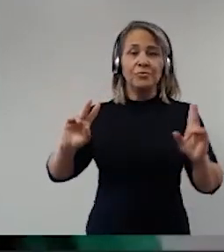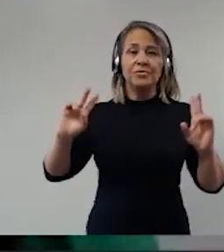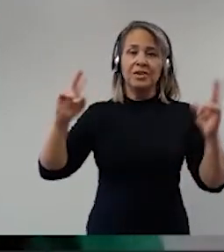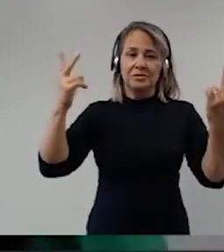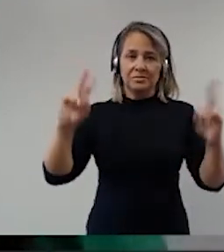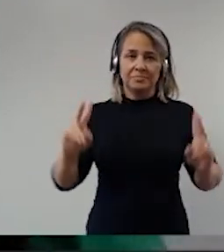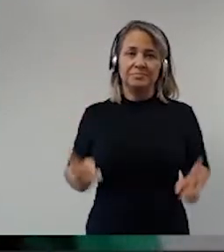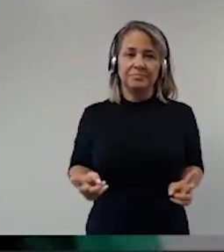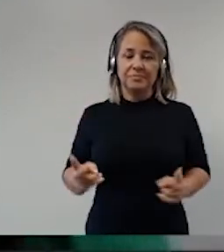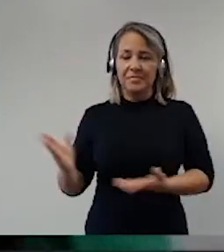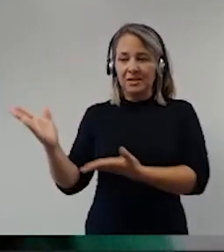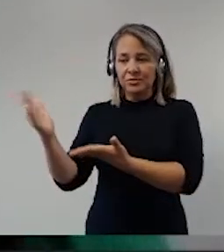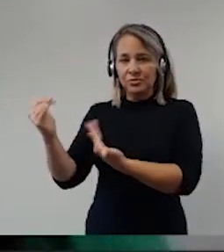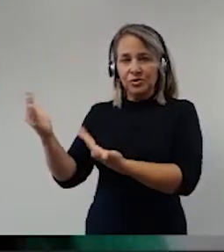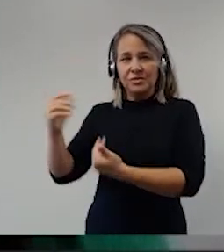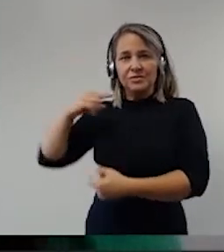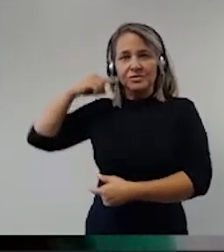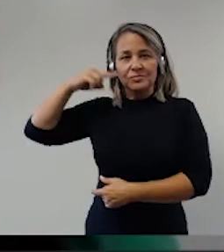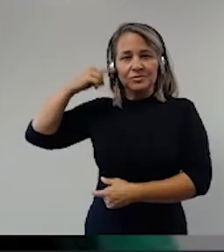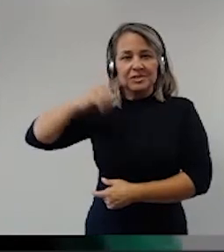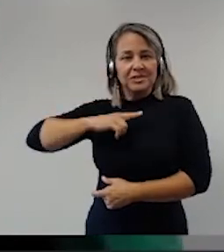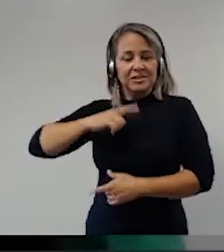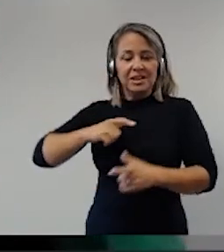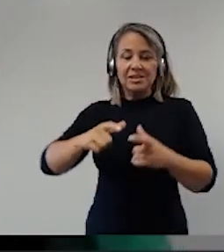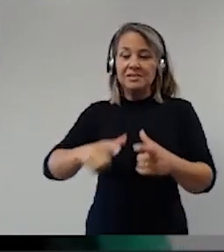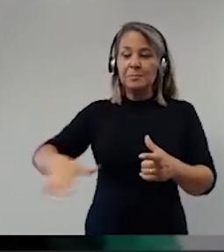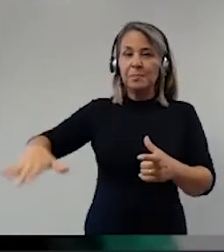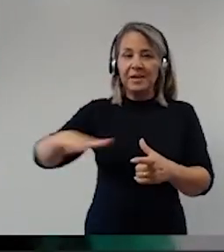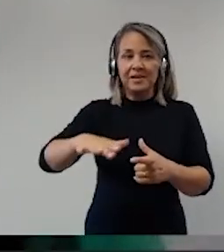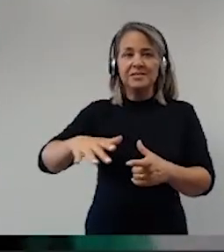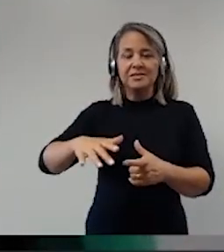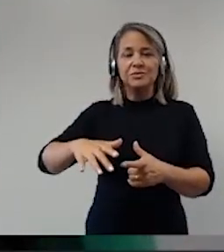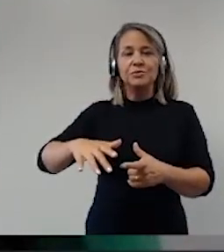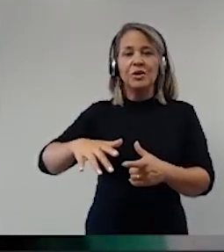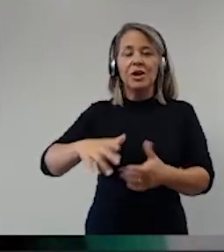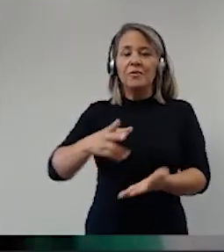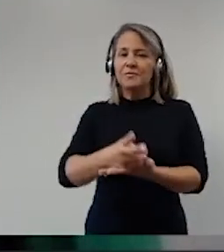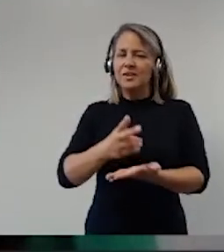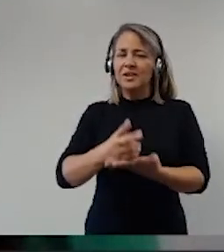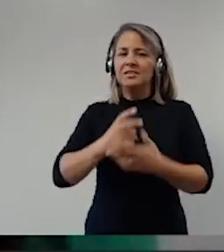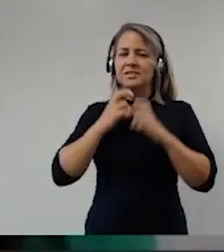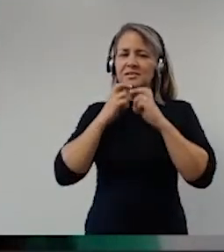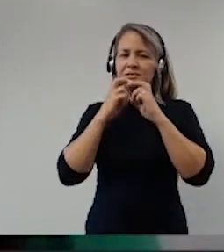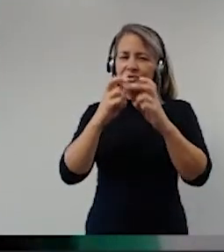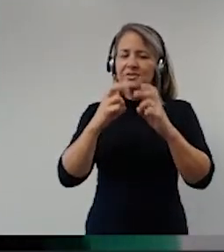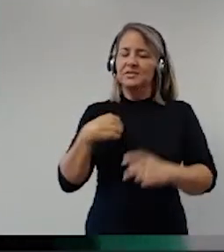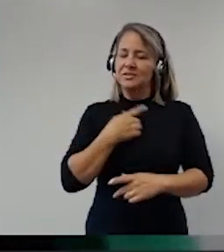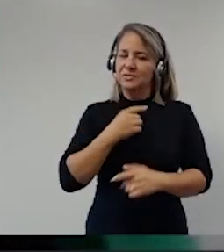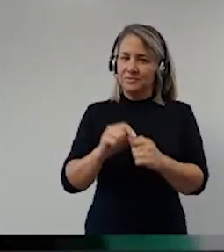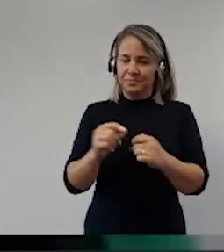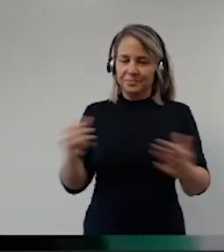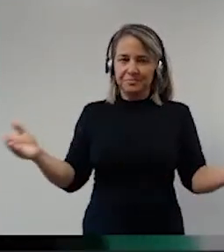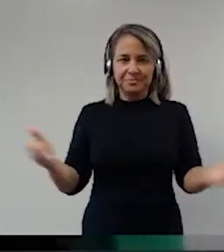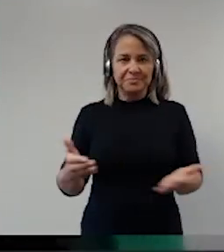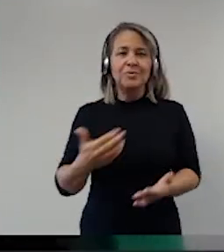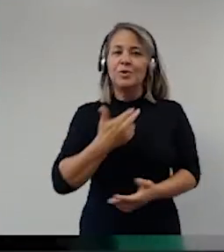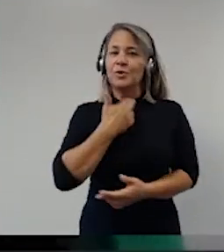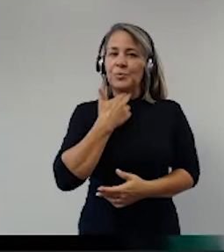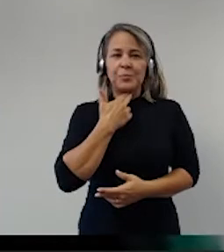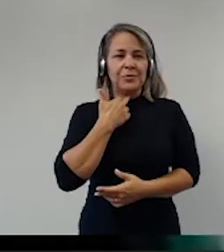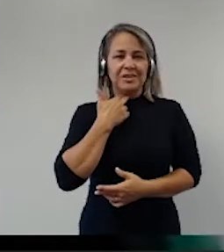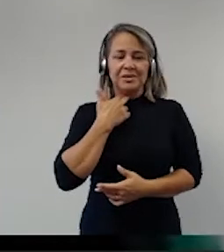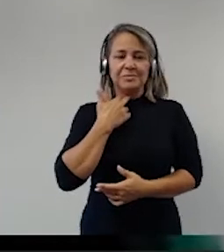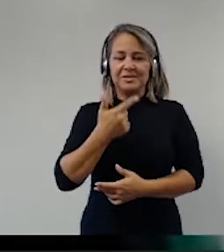uma jovem advocacia que ela tenha espaço, vez e voz, e a gente faz isso. Então, hoje, não podemos estar